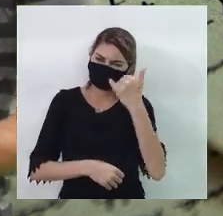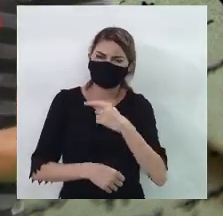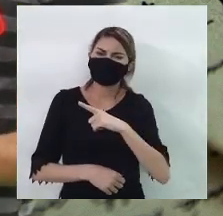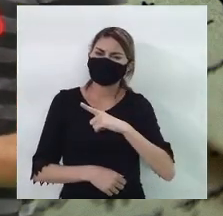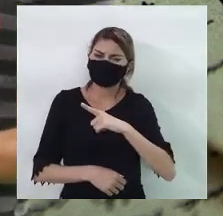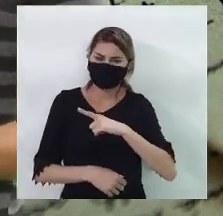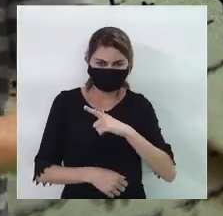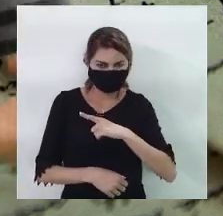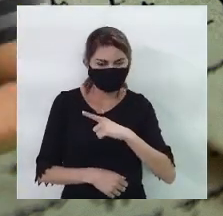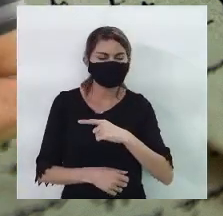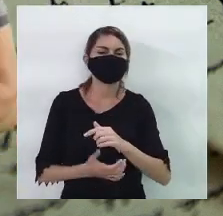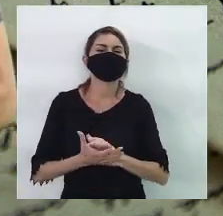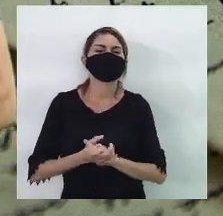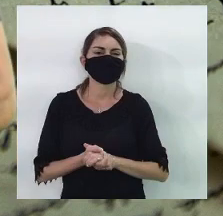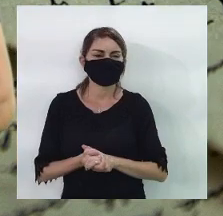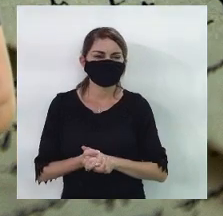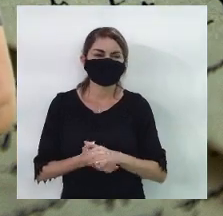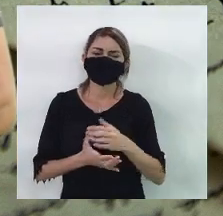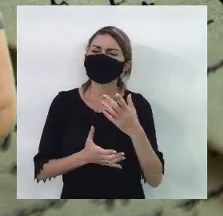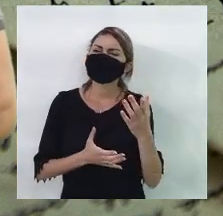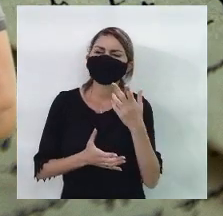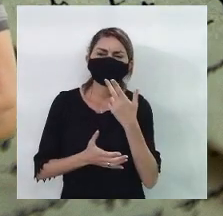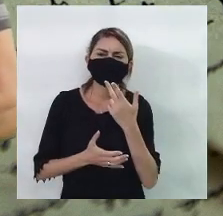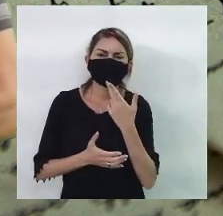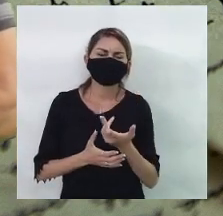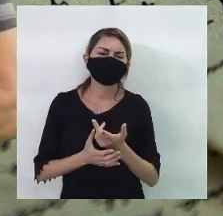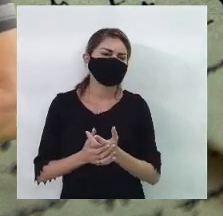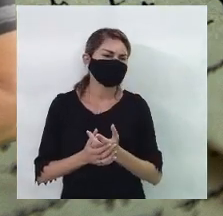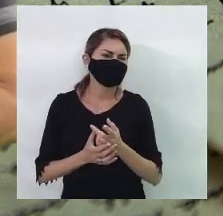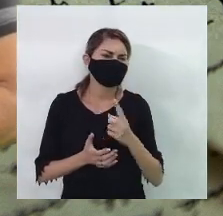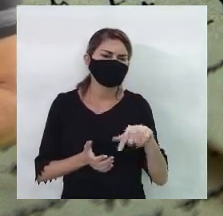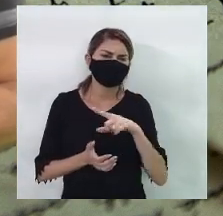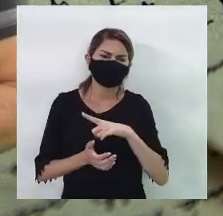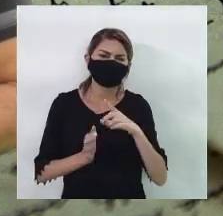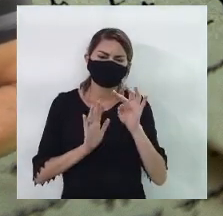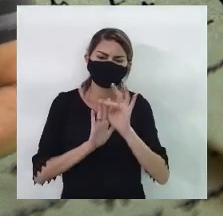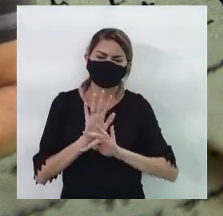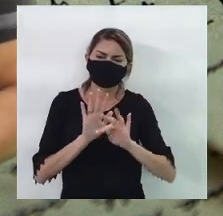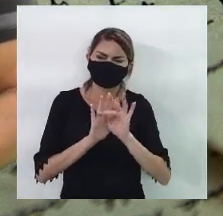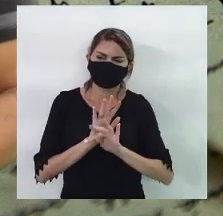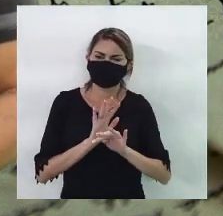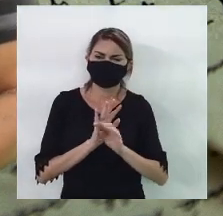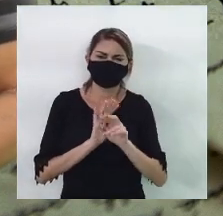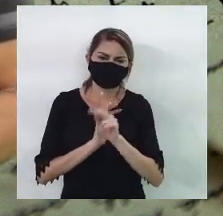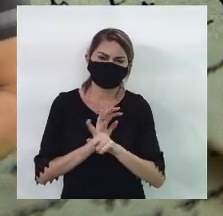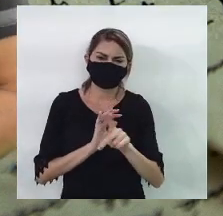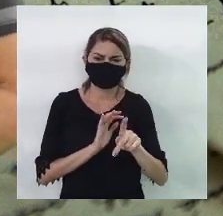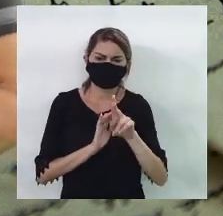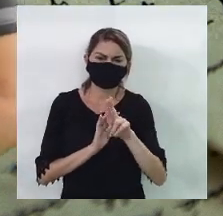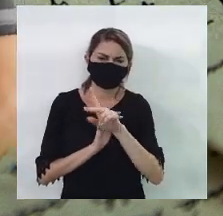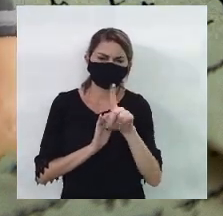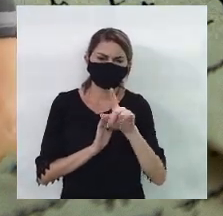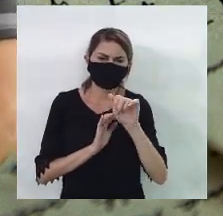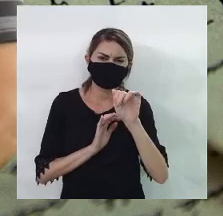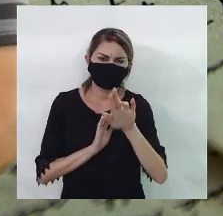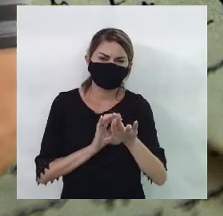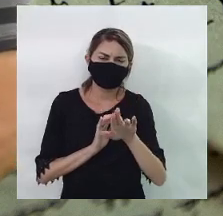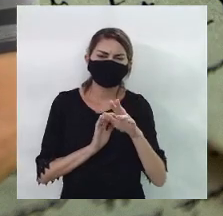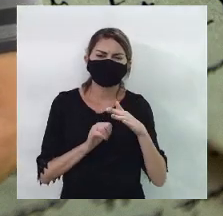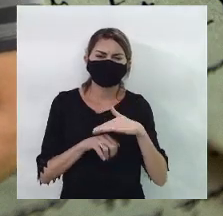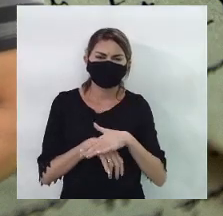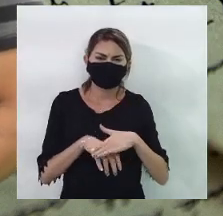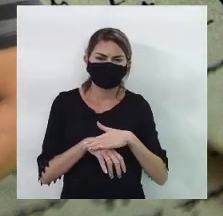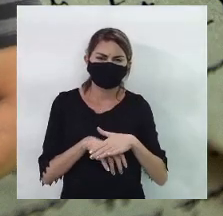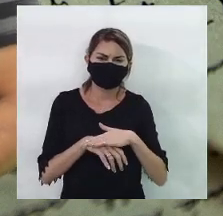uma cabritazinha. E por falar nessa questão, nós temos aqui o texto da professora Luzilá. Já comecei a falar